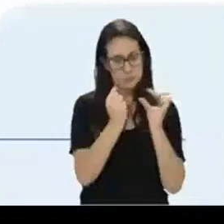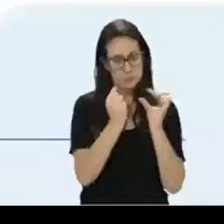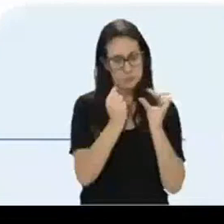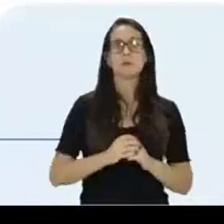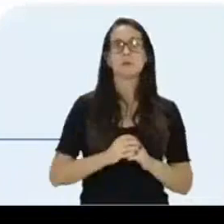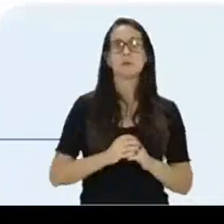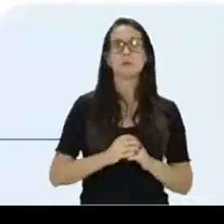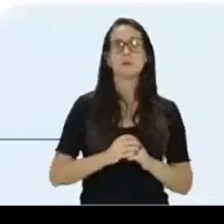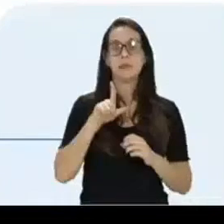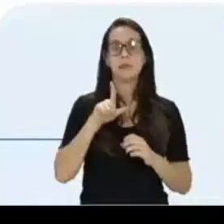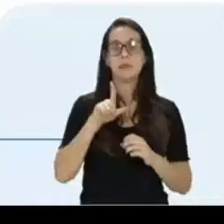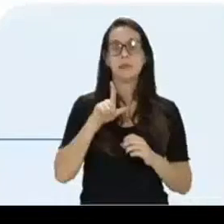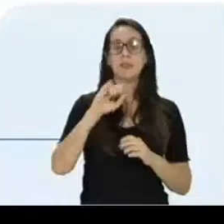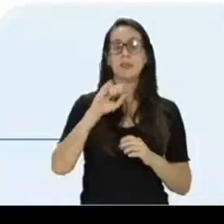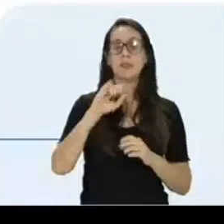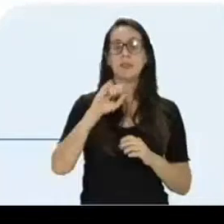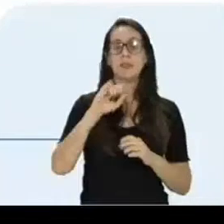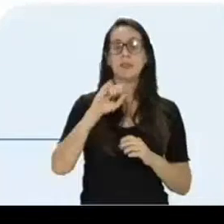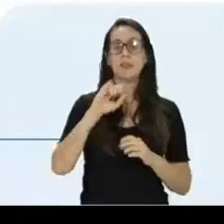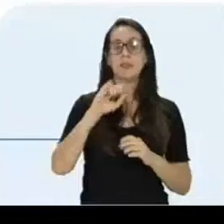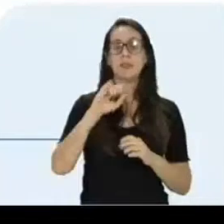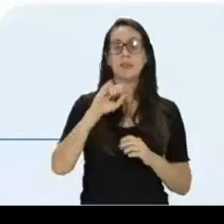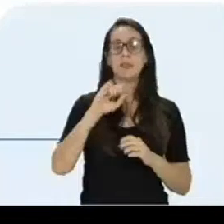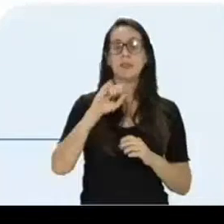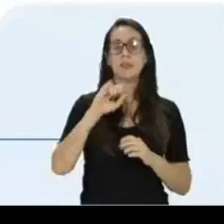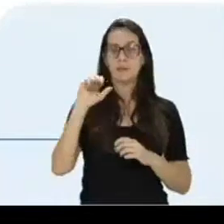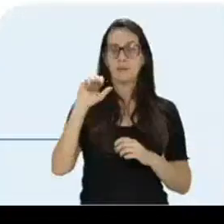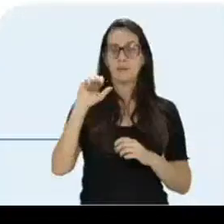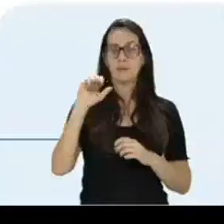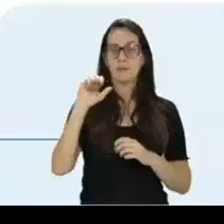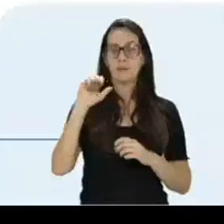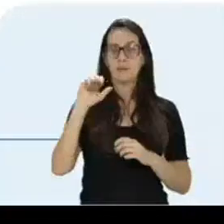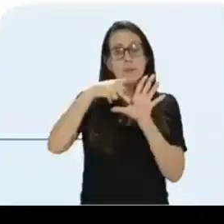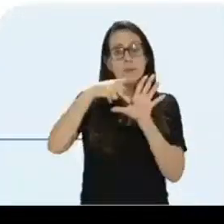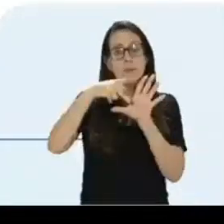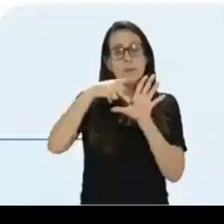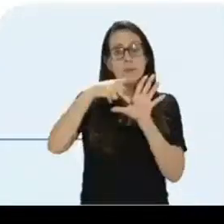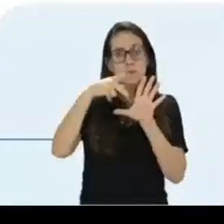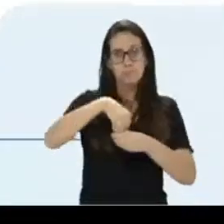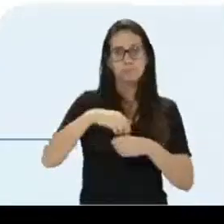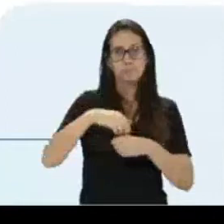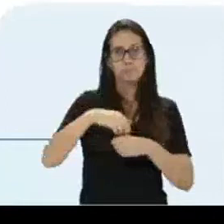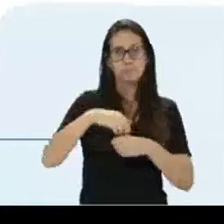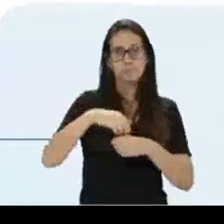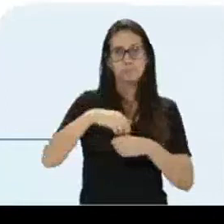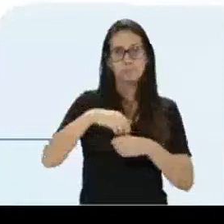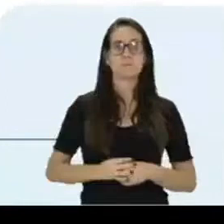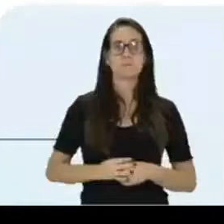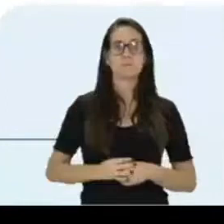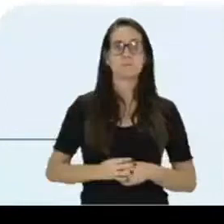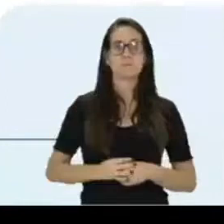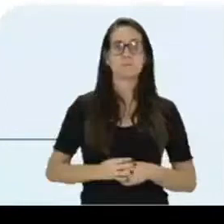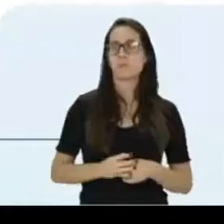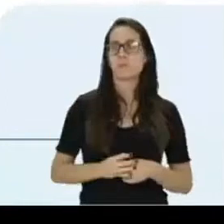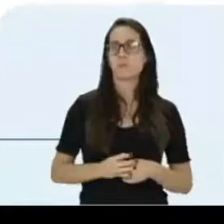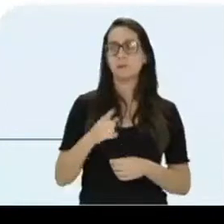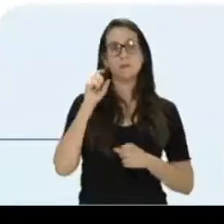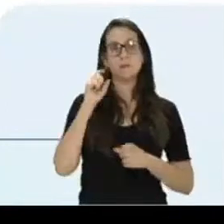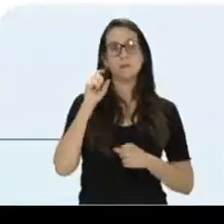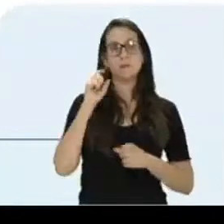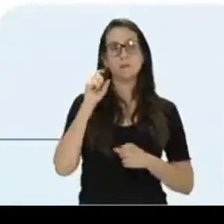lipoproteica, uma bicamada lipídica com proteínas aderidas a essa bicamada. Então, nós sabemos que ela é formada